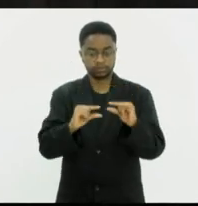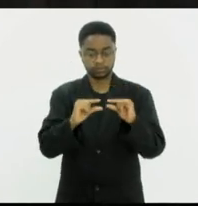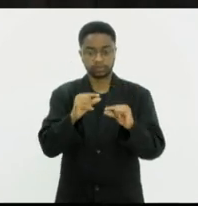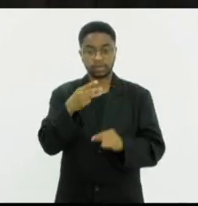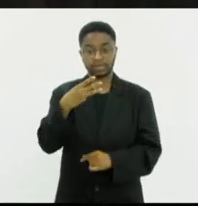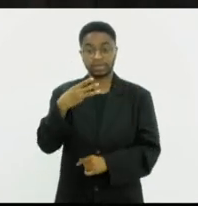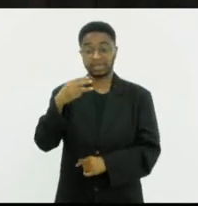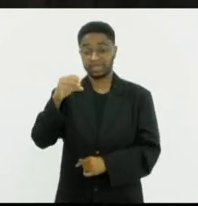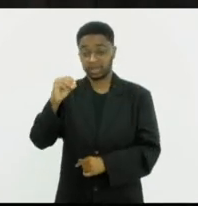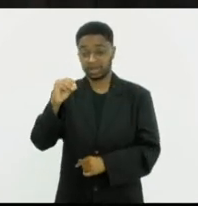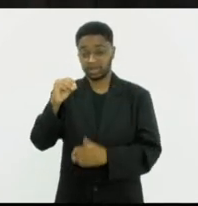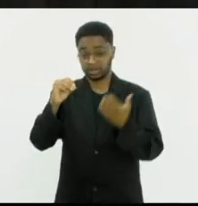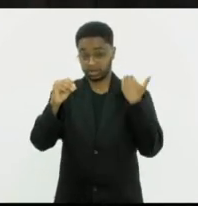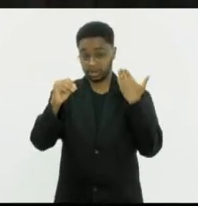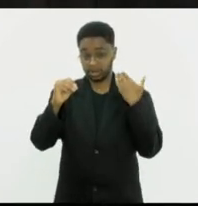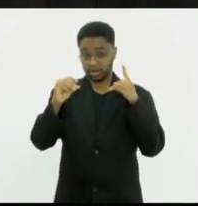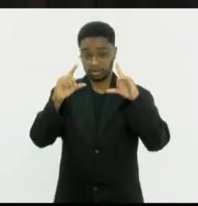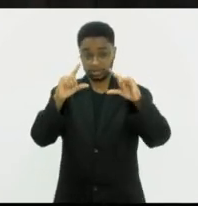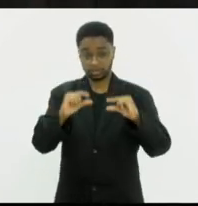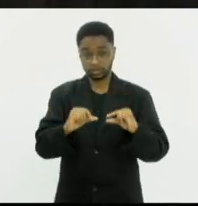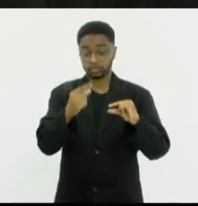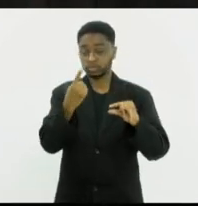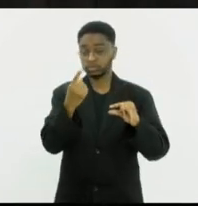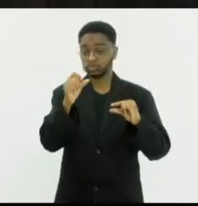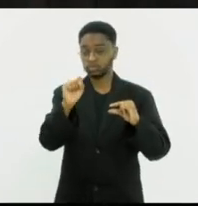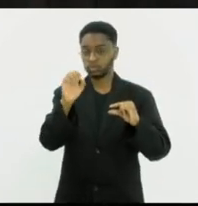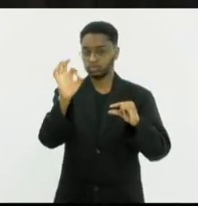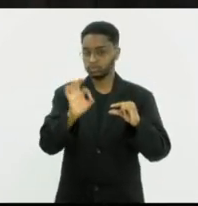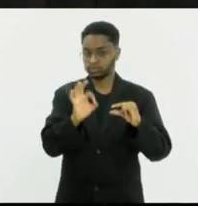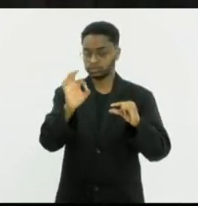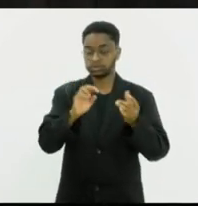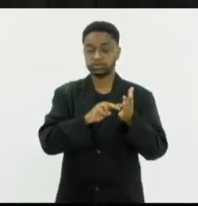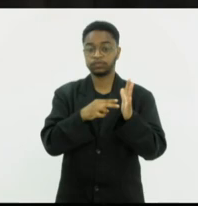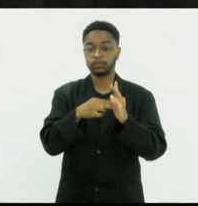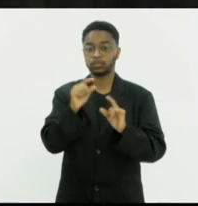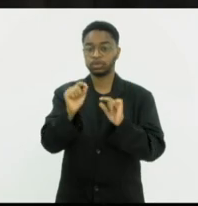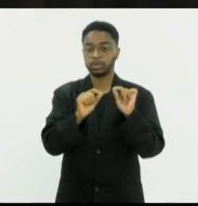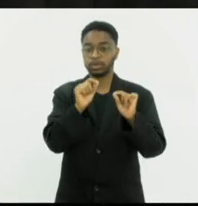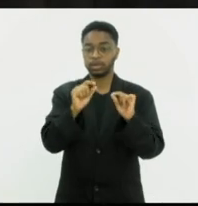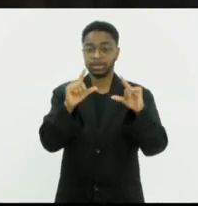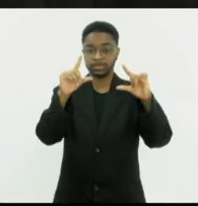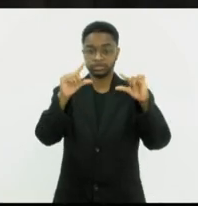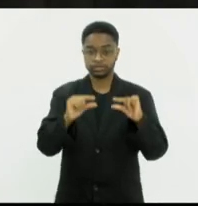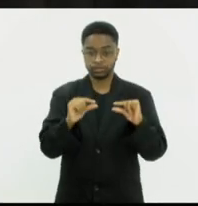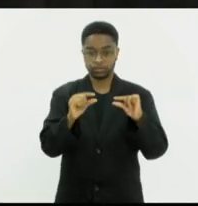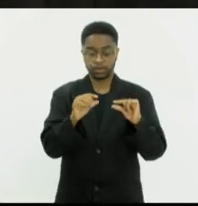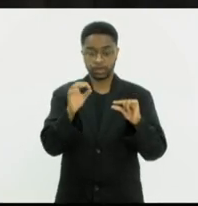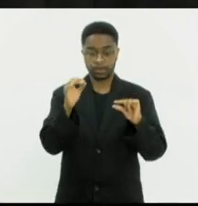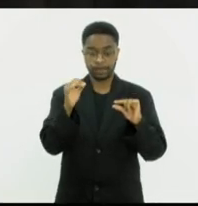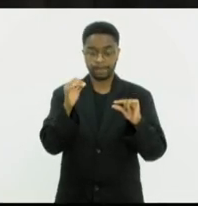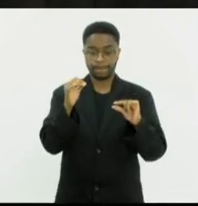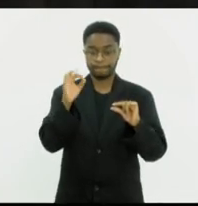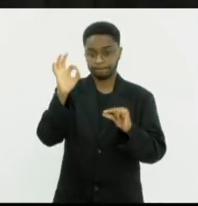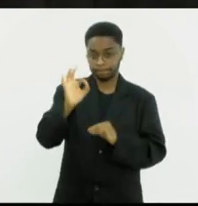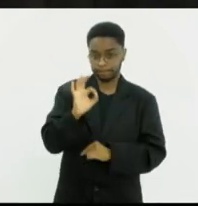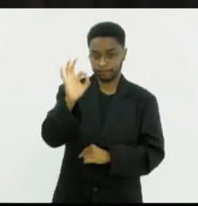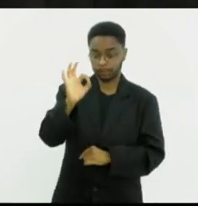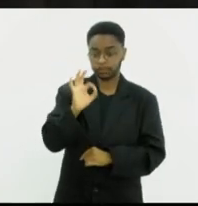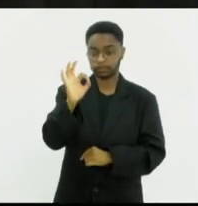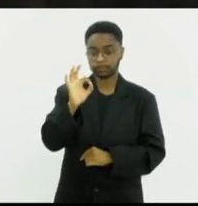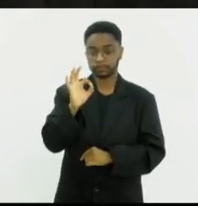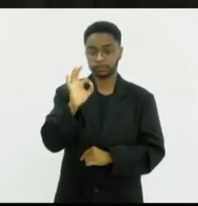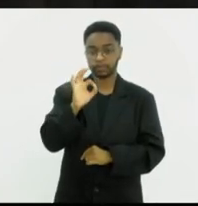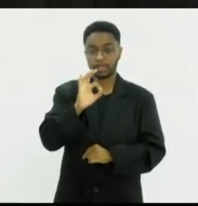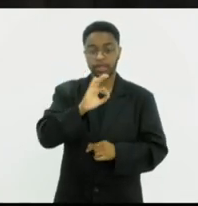30 para 18%. Isto é, a redução dessas alíquotas tomaram do bolso